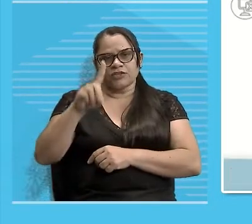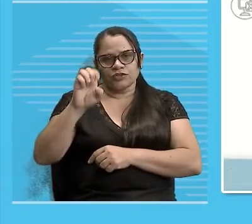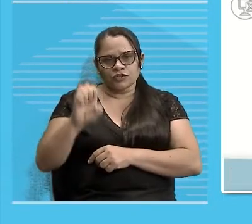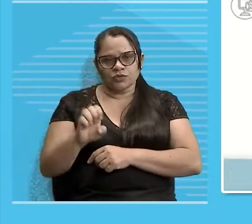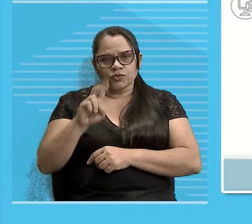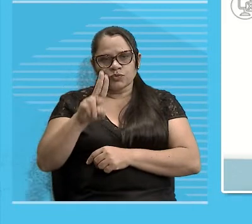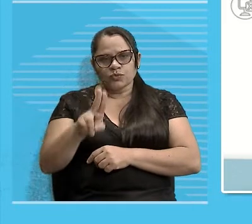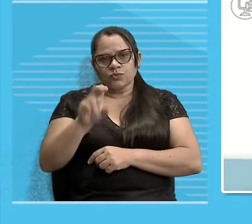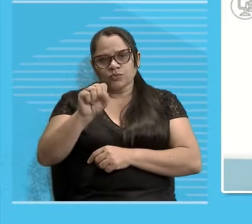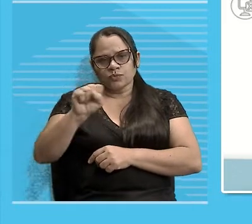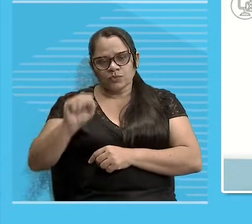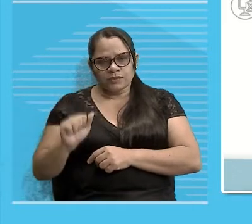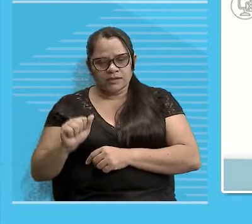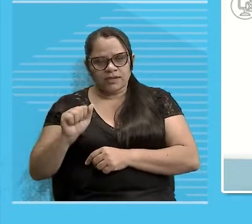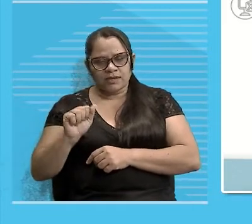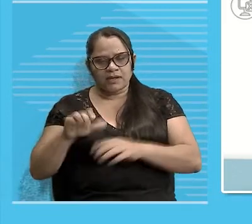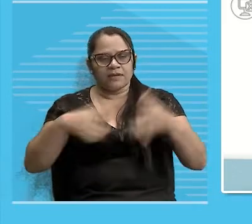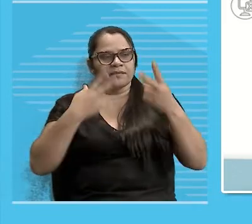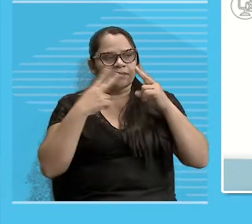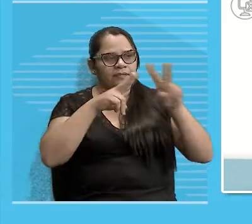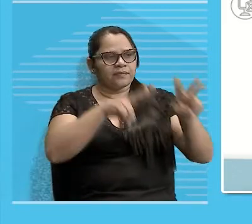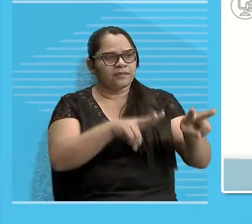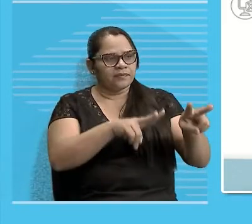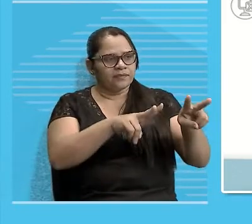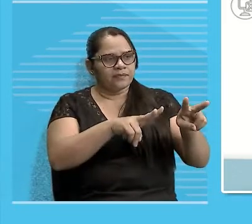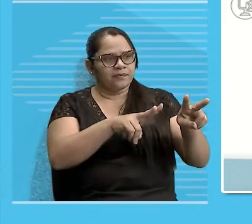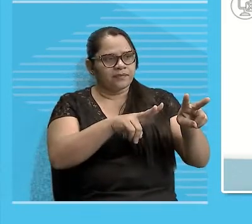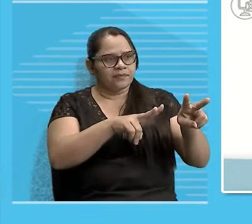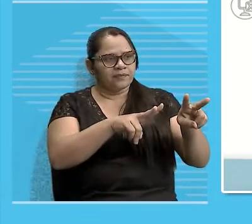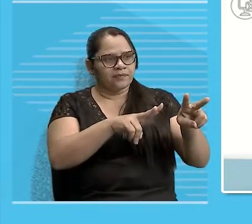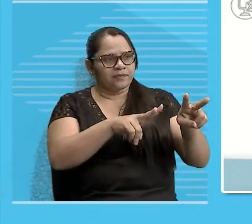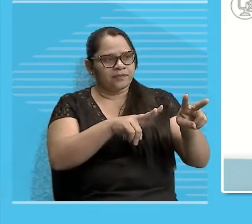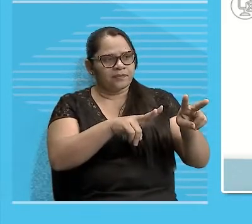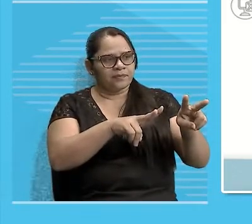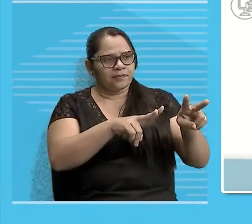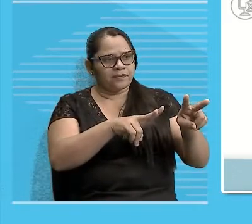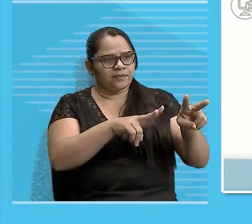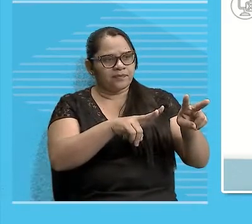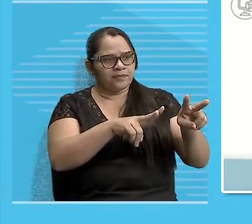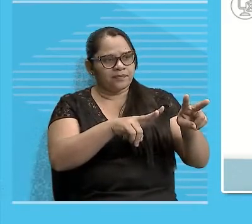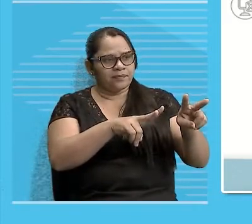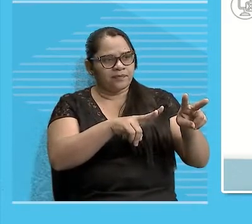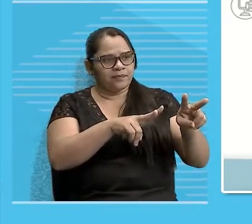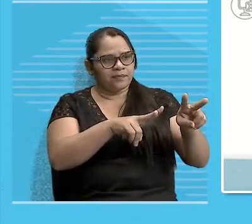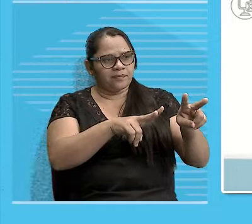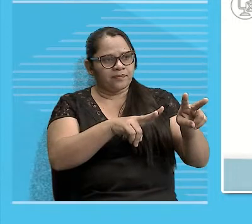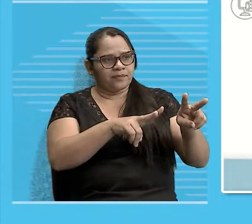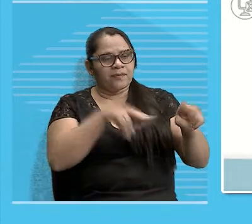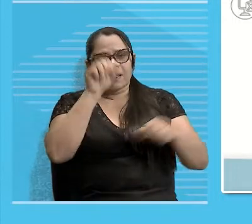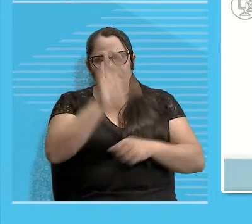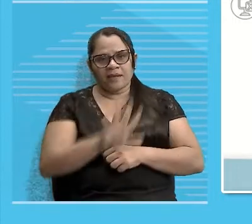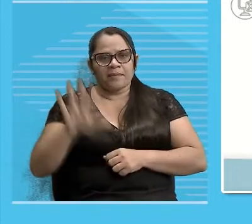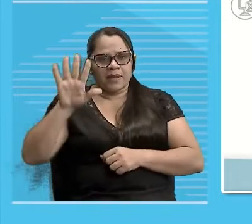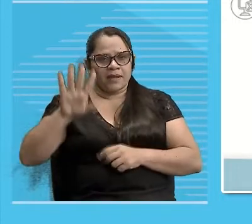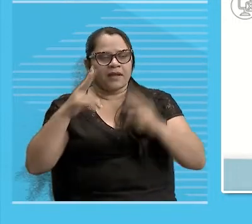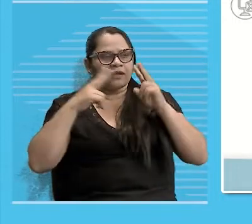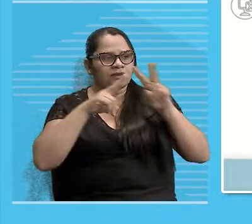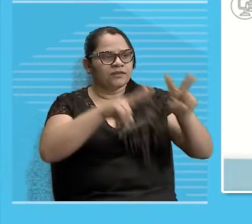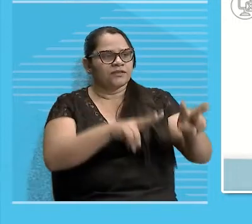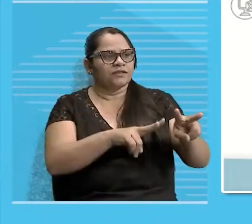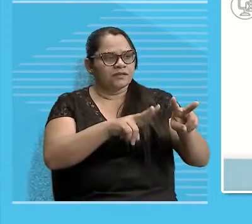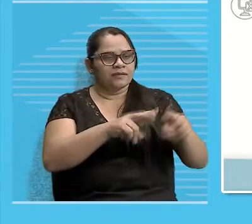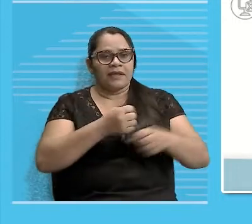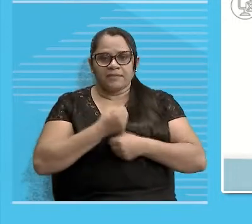Caravaggio, nosso querido Caravaggio, né? A Medusa de Caravaggio, ela é dotada de uma